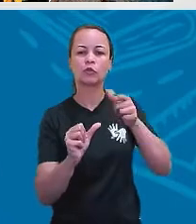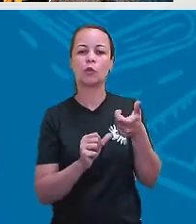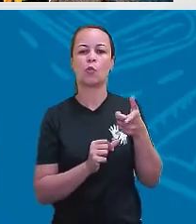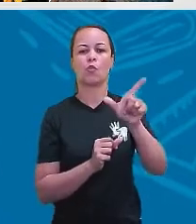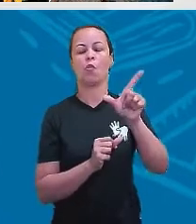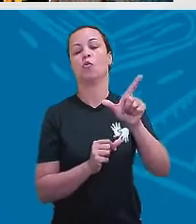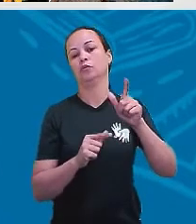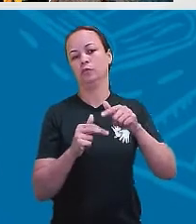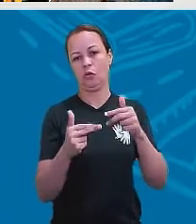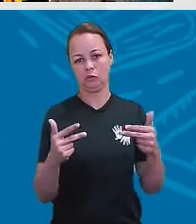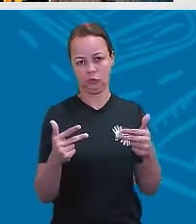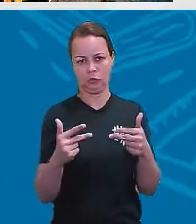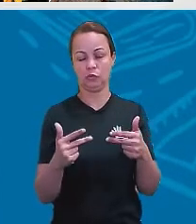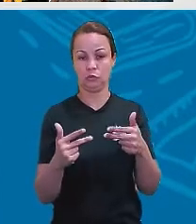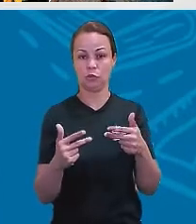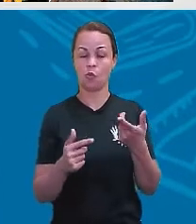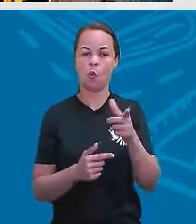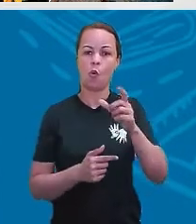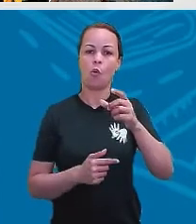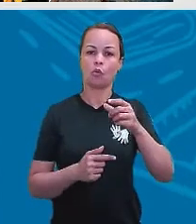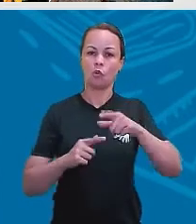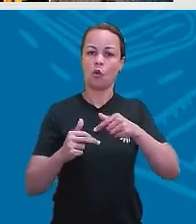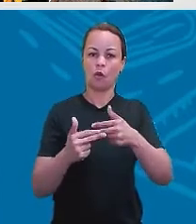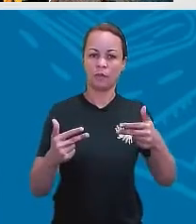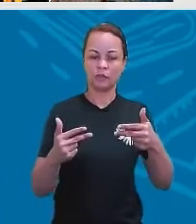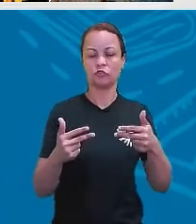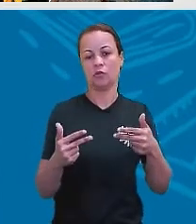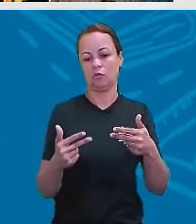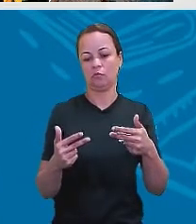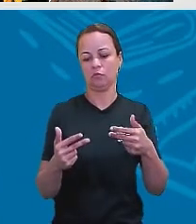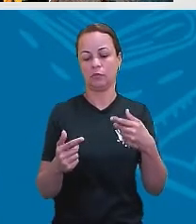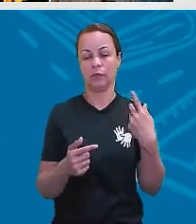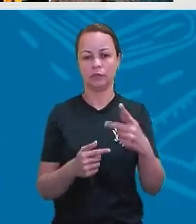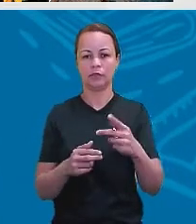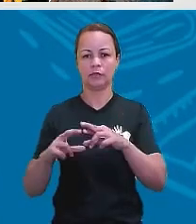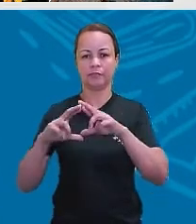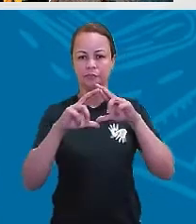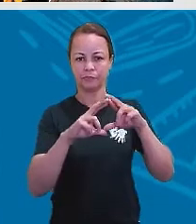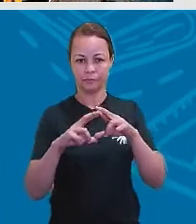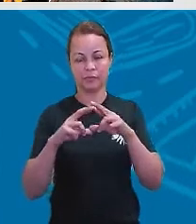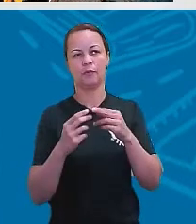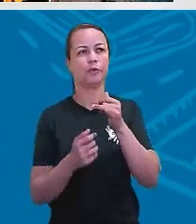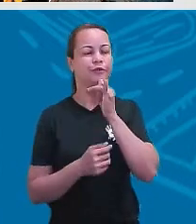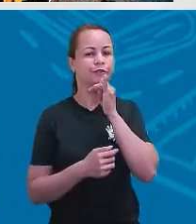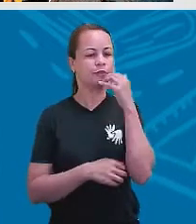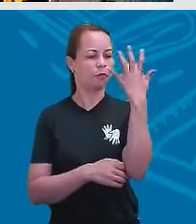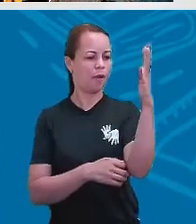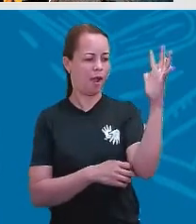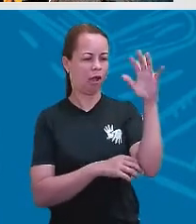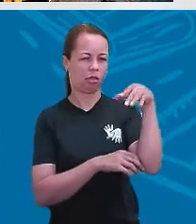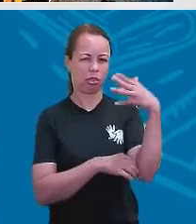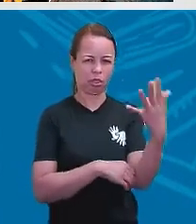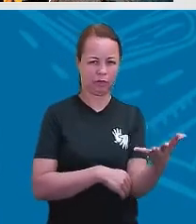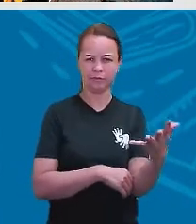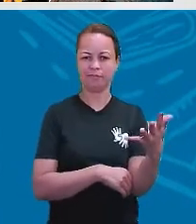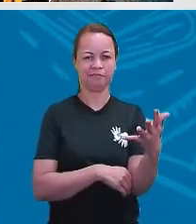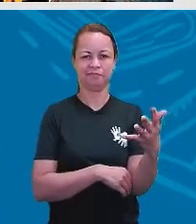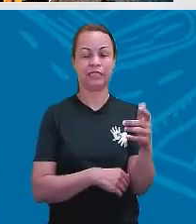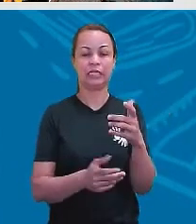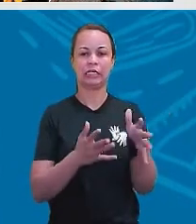novo produto, né, um novo objeto a partir daquela reciclagem. Então é uma árvore que vai deixar de ser derrubada, é um